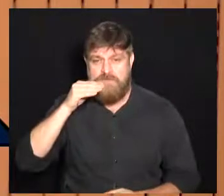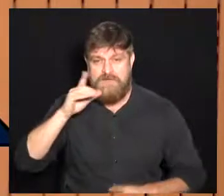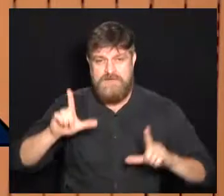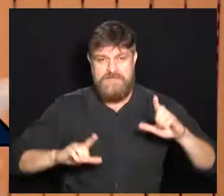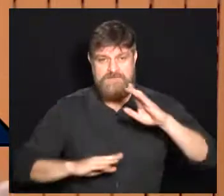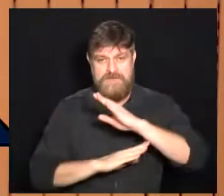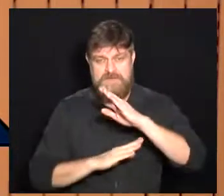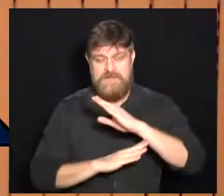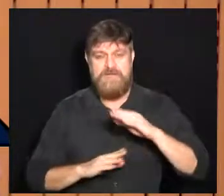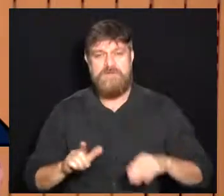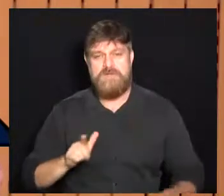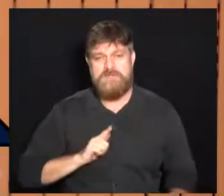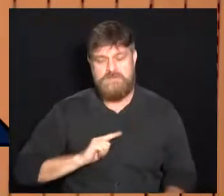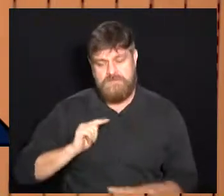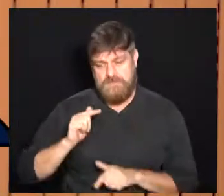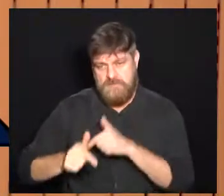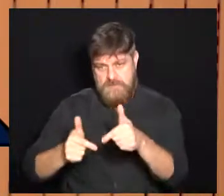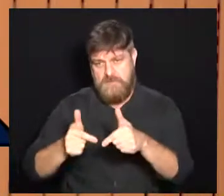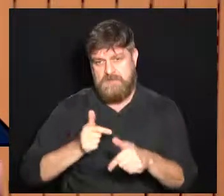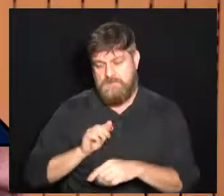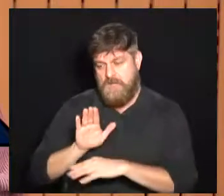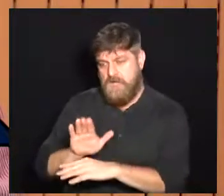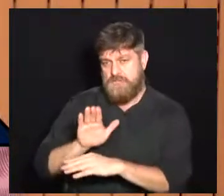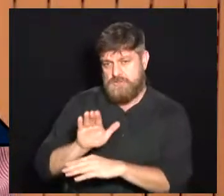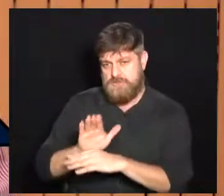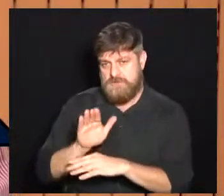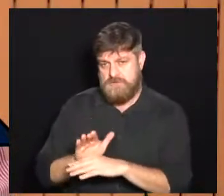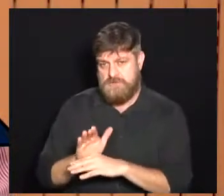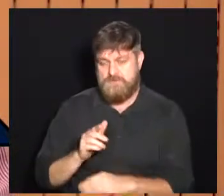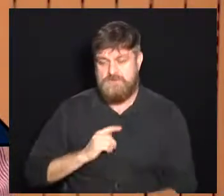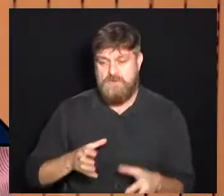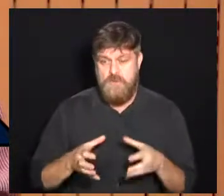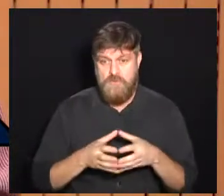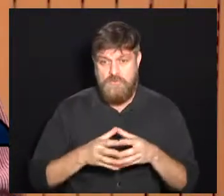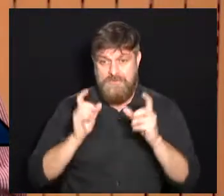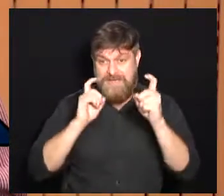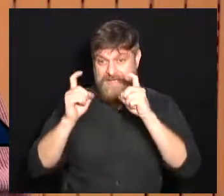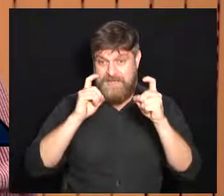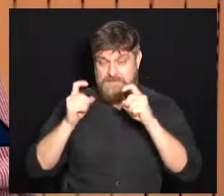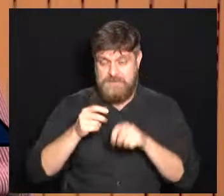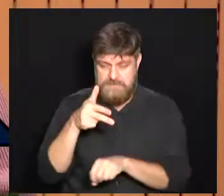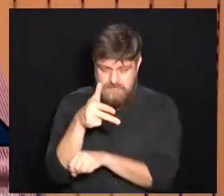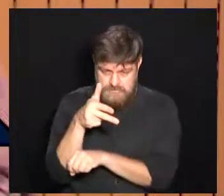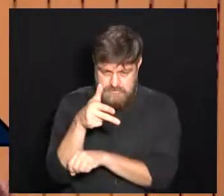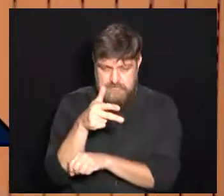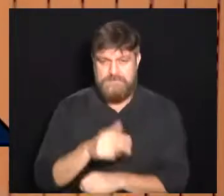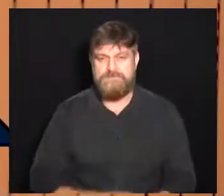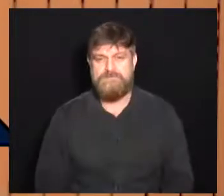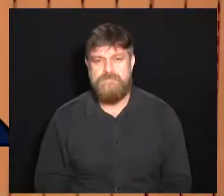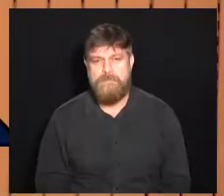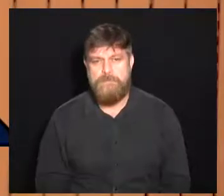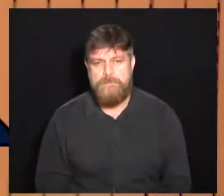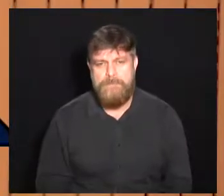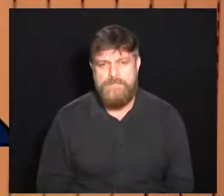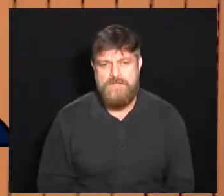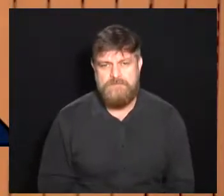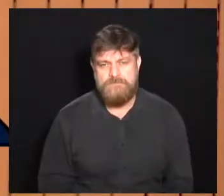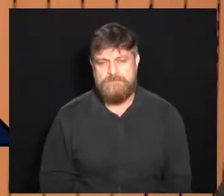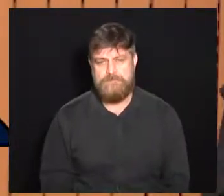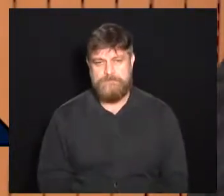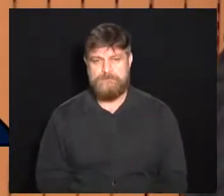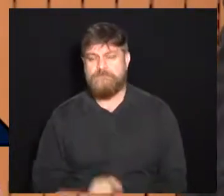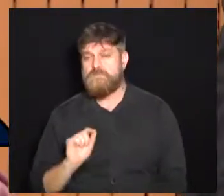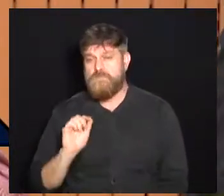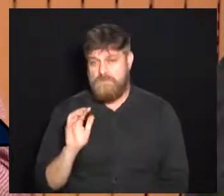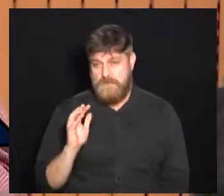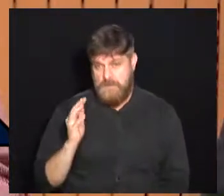e da Câmara de Campinas por nos ajudar na condução da comissão. Como eu disse, o que